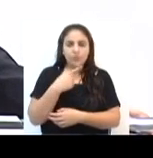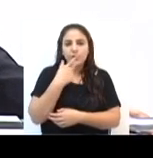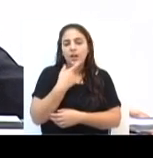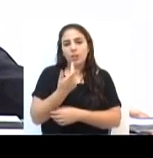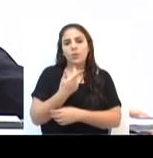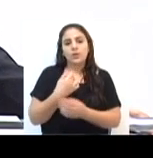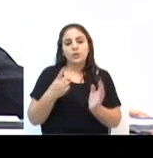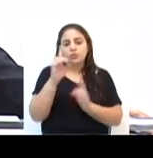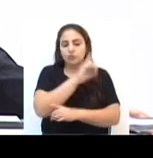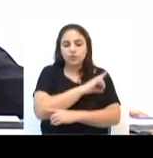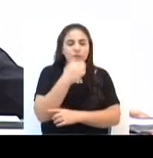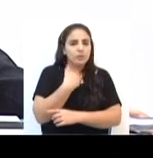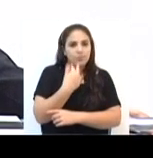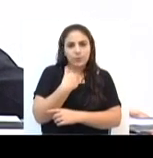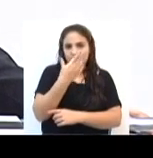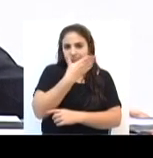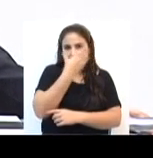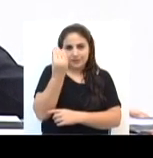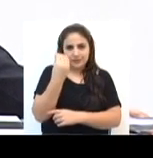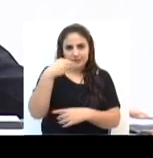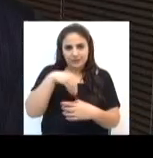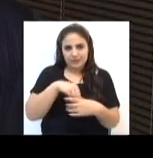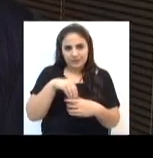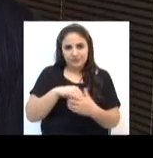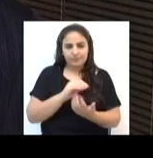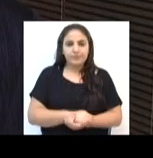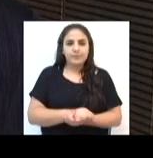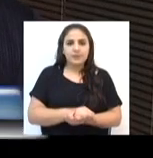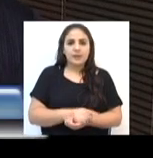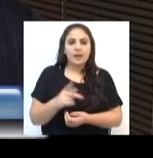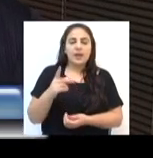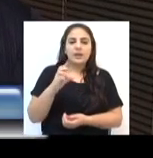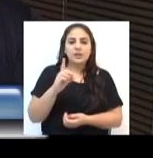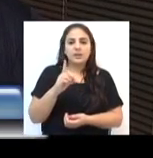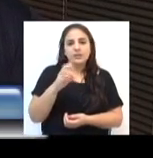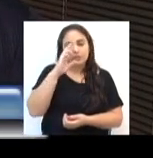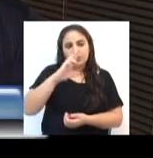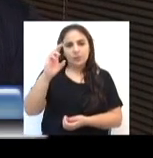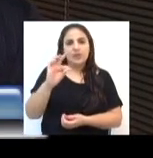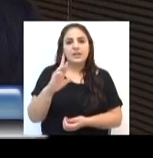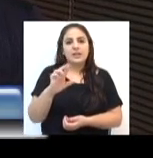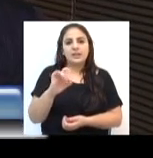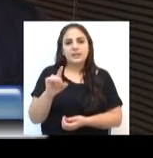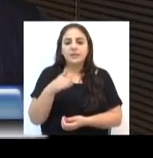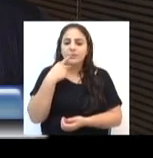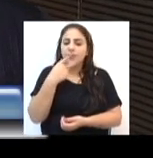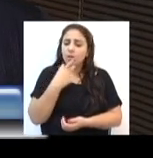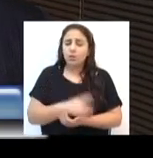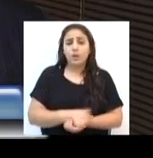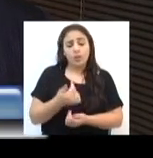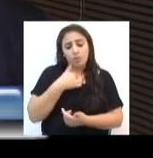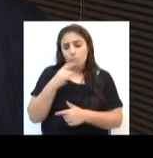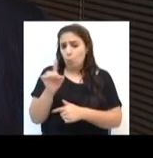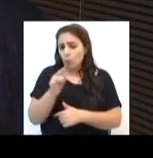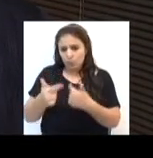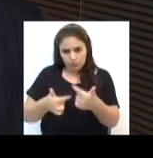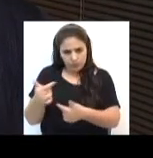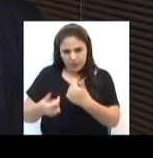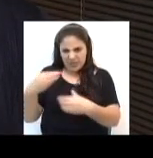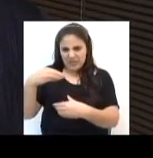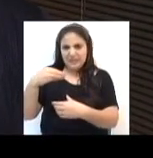já às crianças e adolescentes, ou seja, o Brasil já mudou muitas vezes, já aumentou, já reduziu a idade.